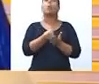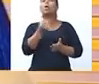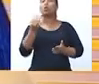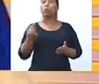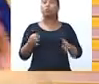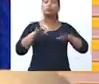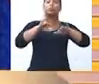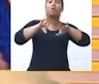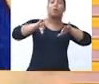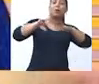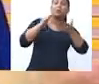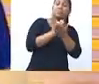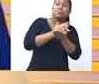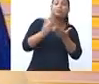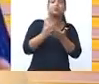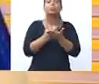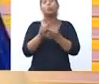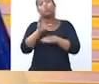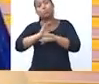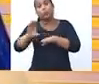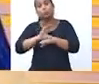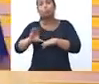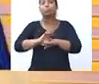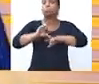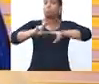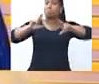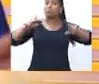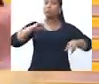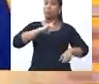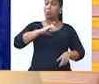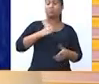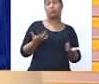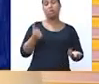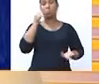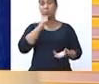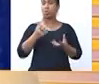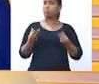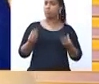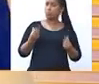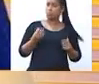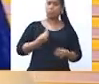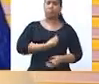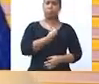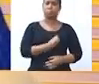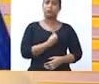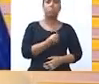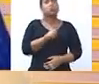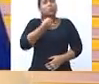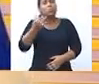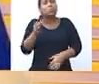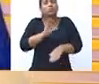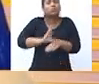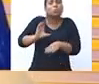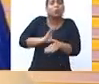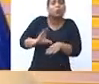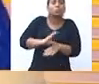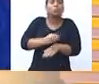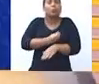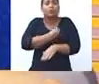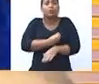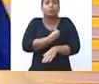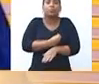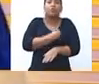a divisão nos cursos é bem discrepante. A gente tem cursos com muitas mulheres presentes e alguns cursos com a presença